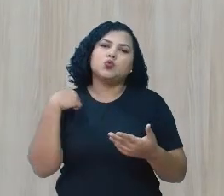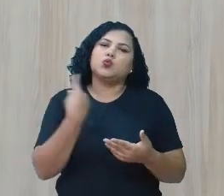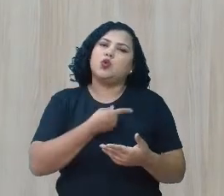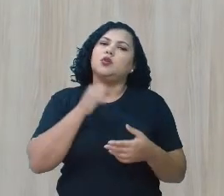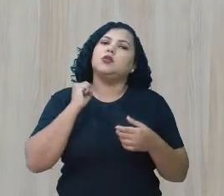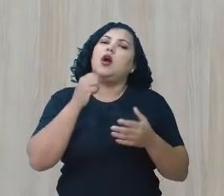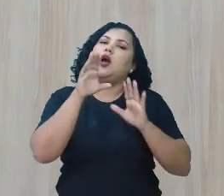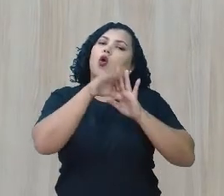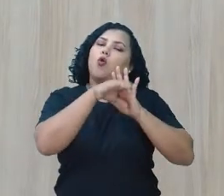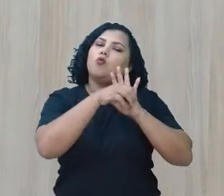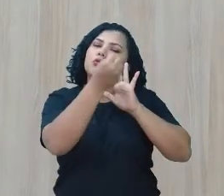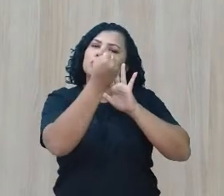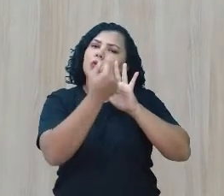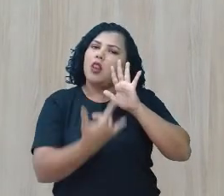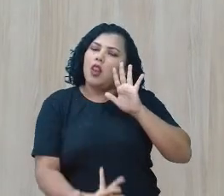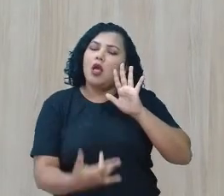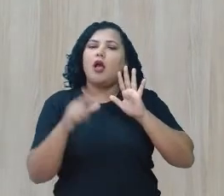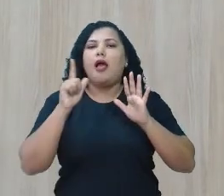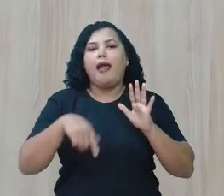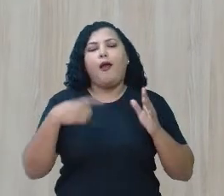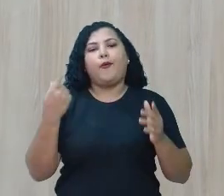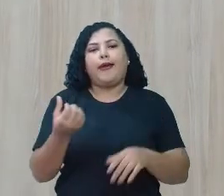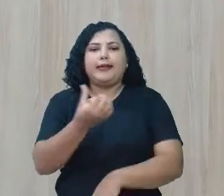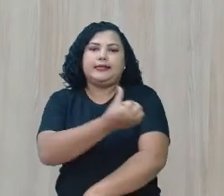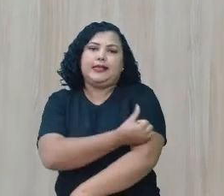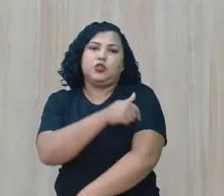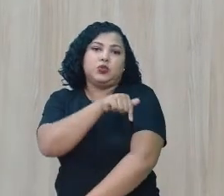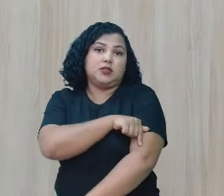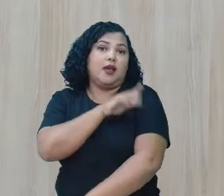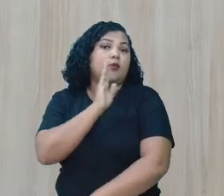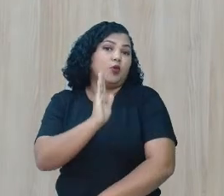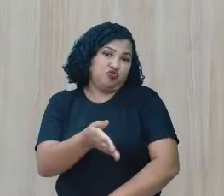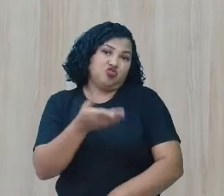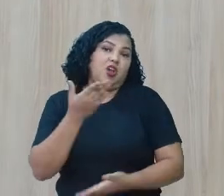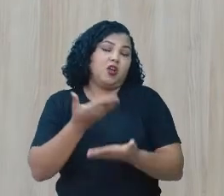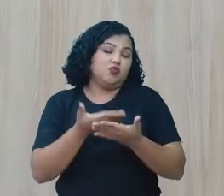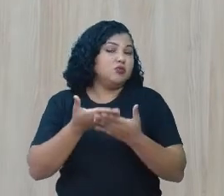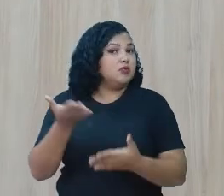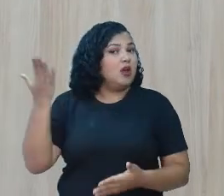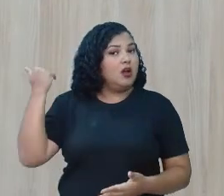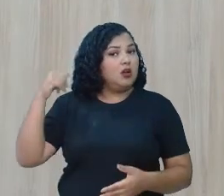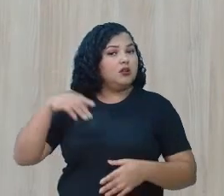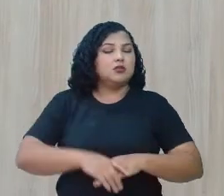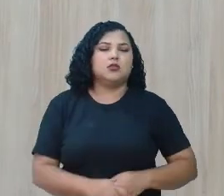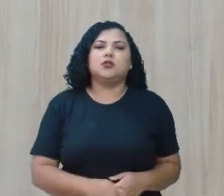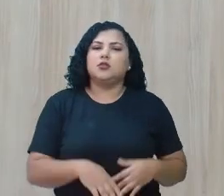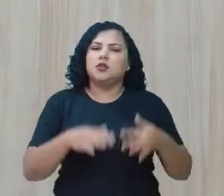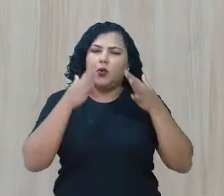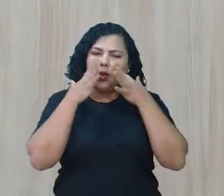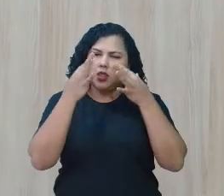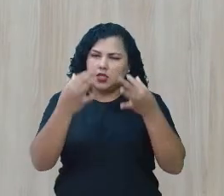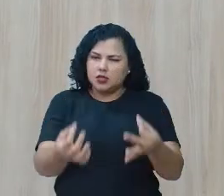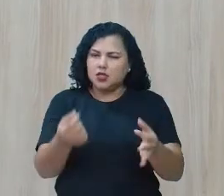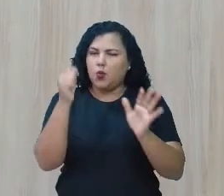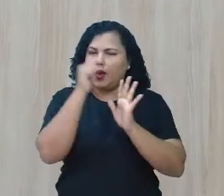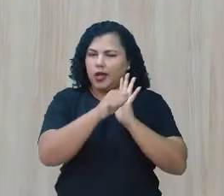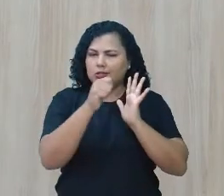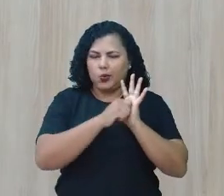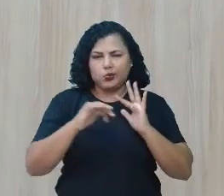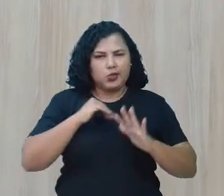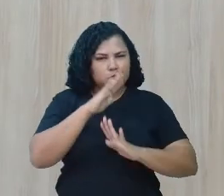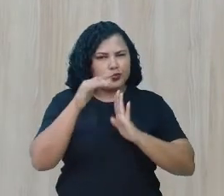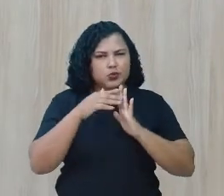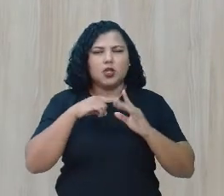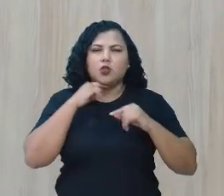são definições, né, Tiago, do 6º e do 7º ano, certo? Então, preste atenção aí, anota tudo,